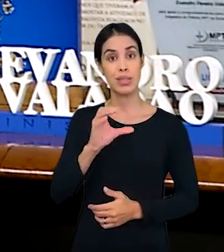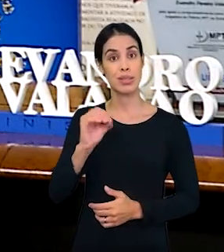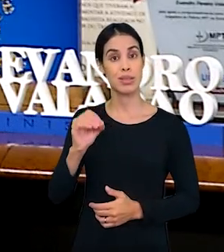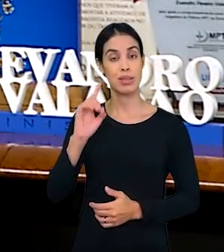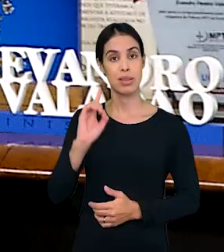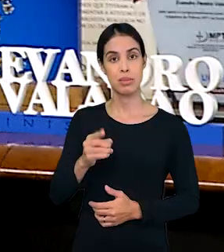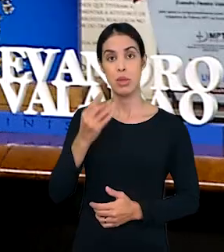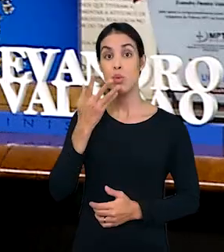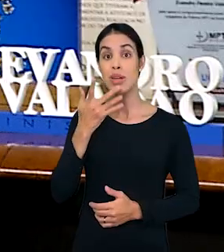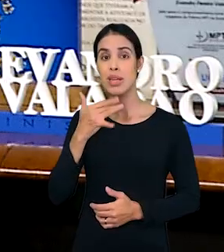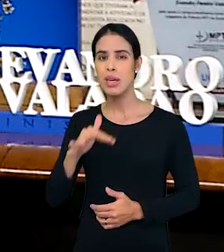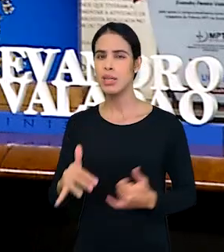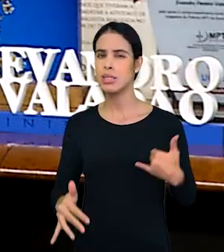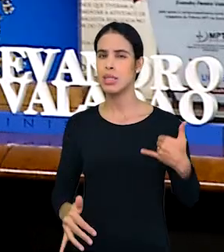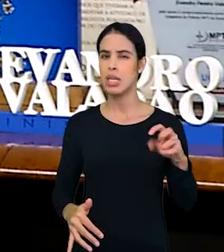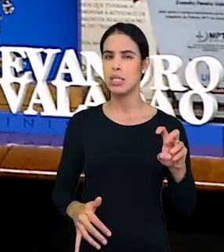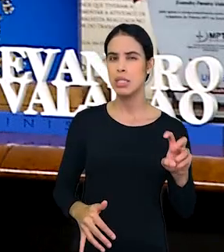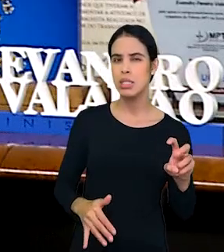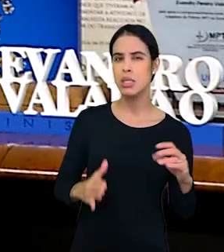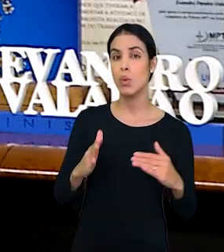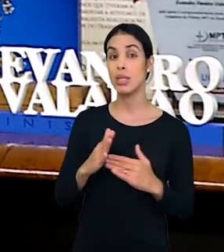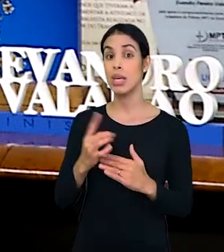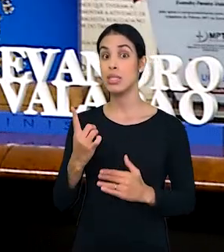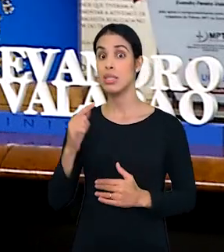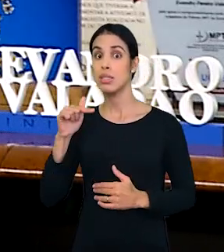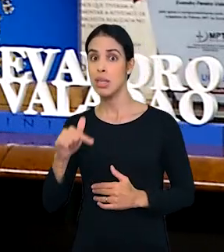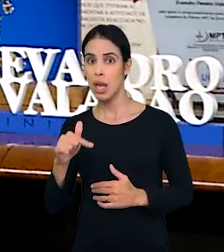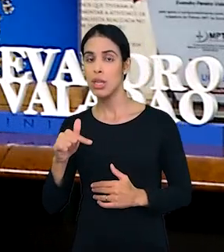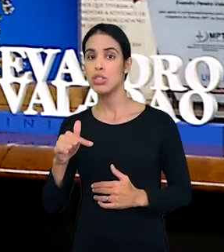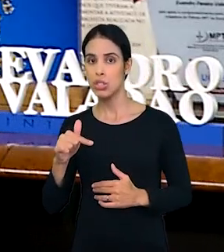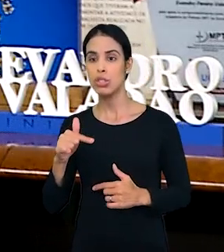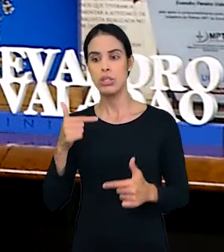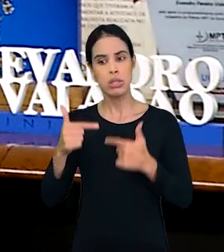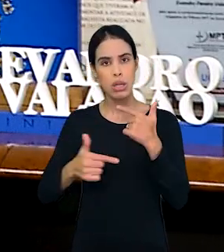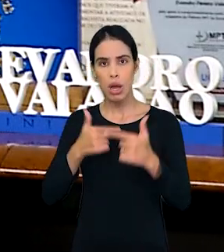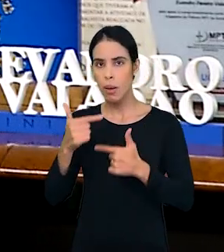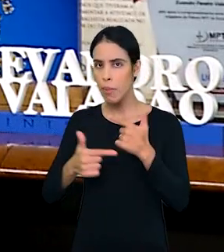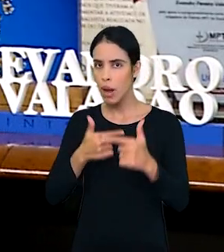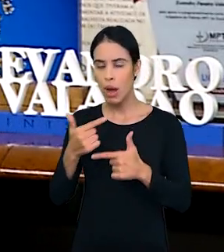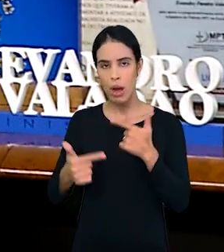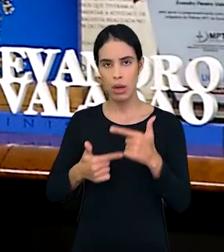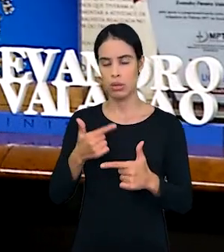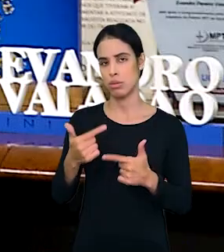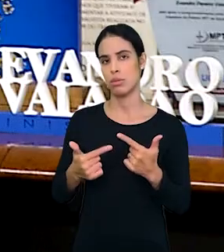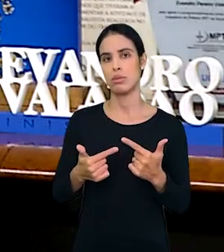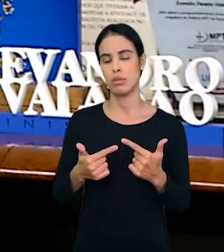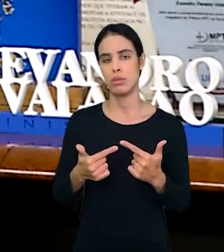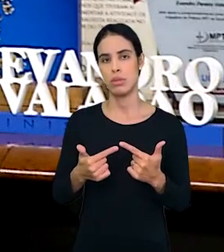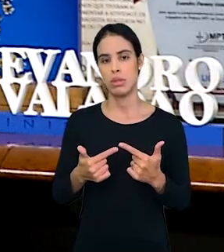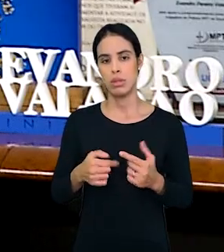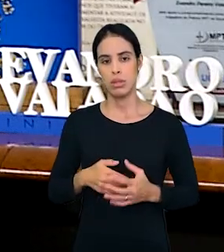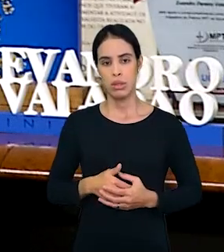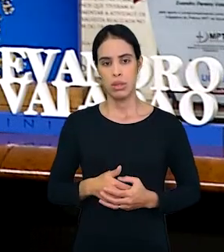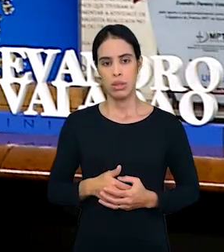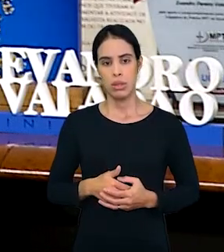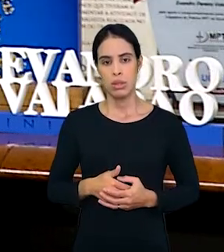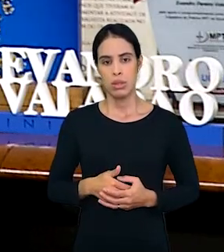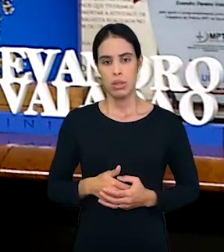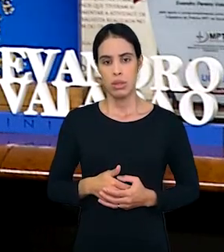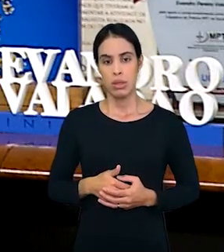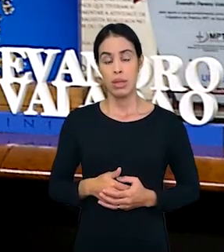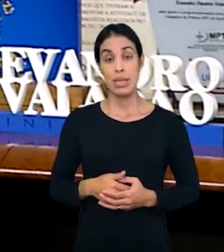1.600.000 crianças de 5 a 17 anos no trabalho precoce. E